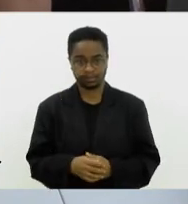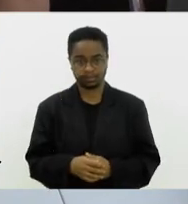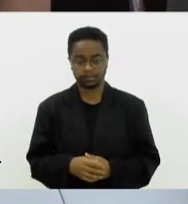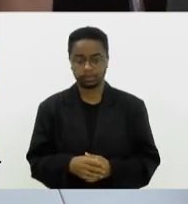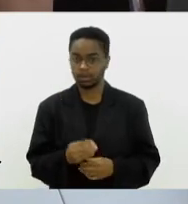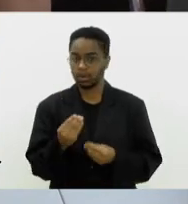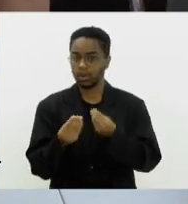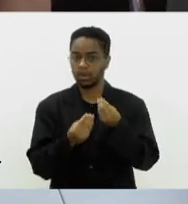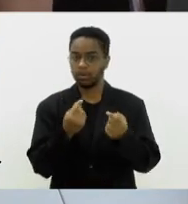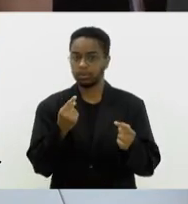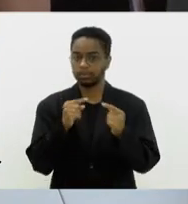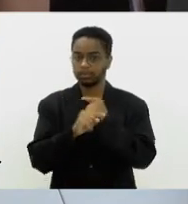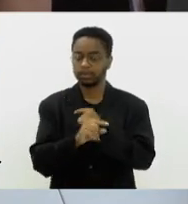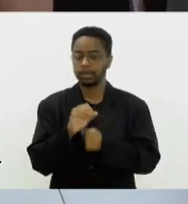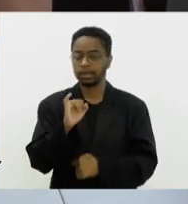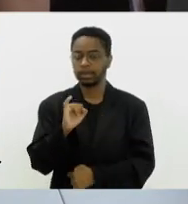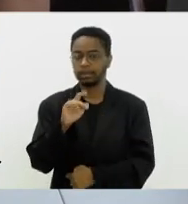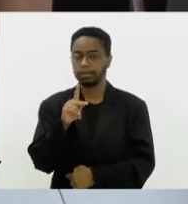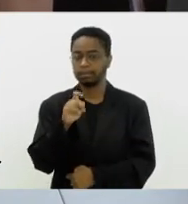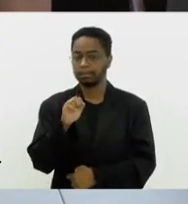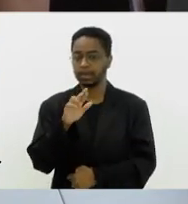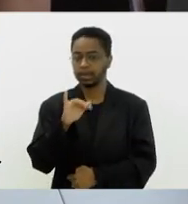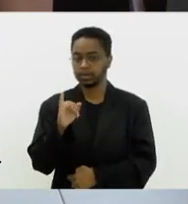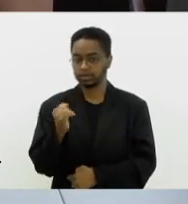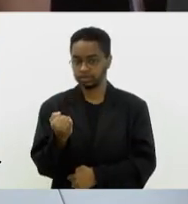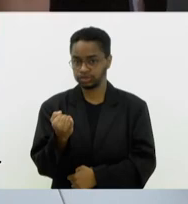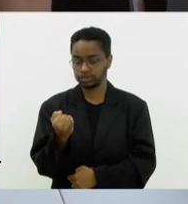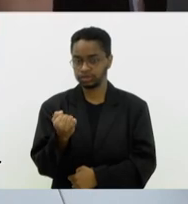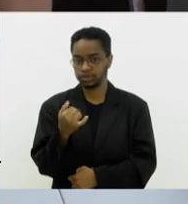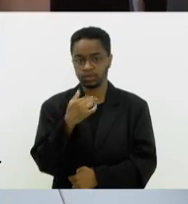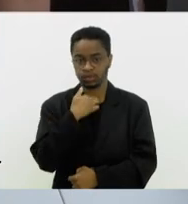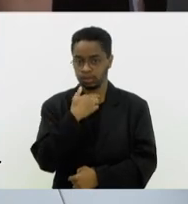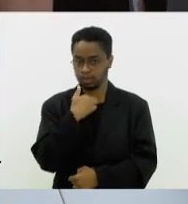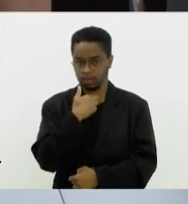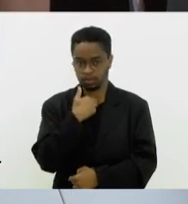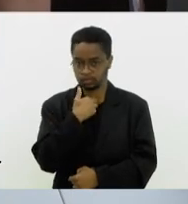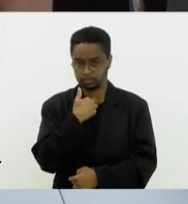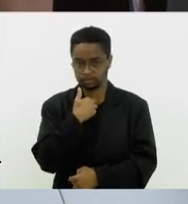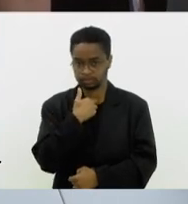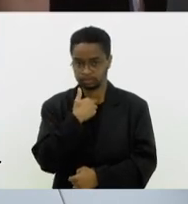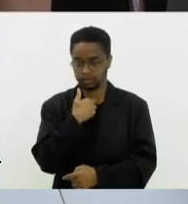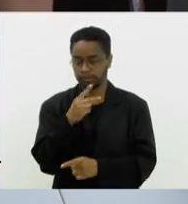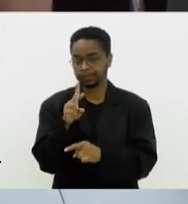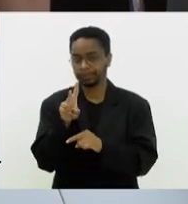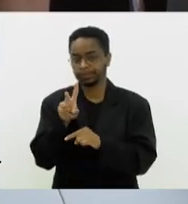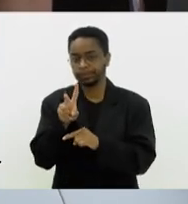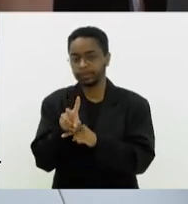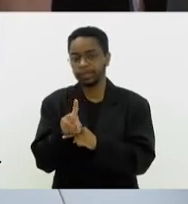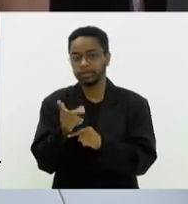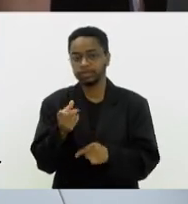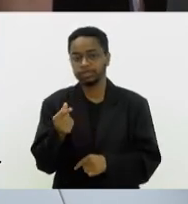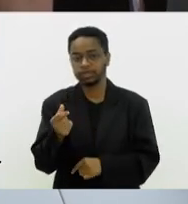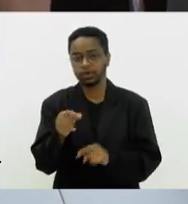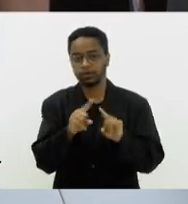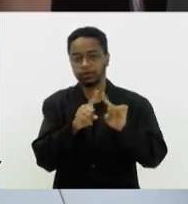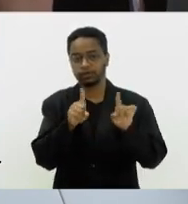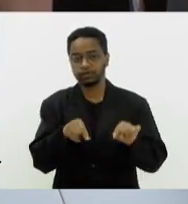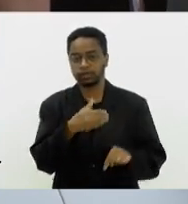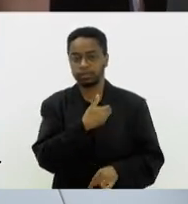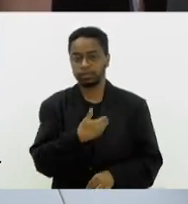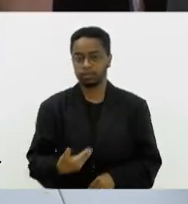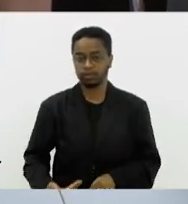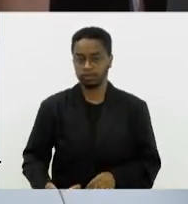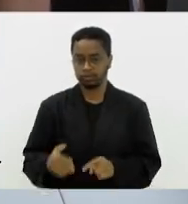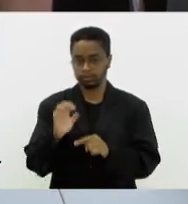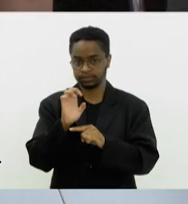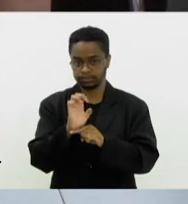contradição. O Iperge não pode emprestar dinheiro para o servidor público